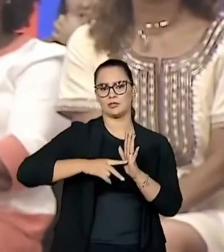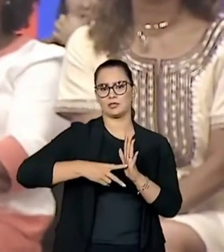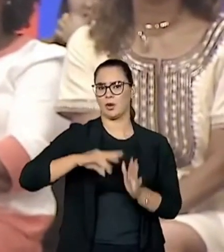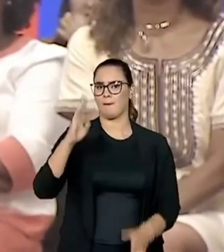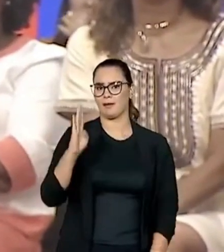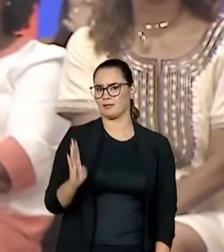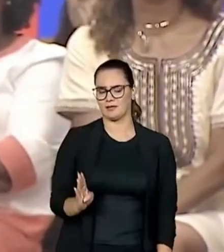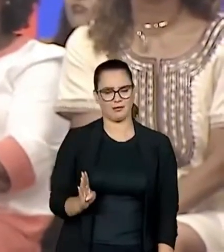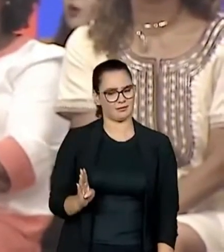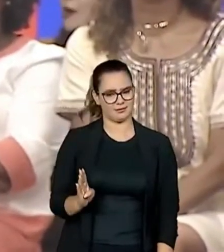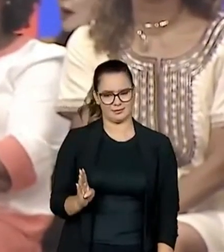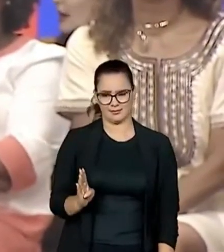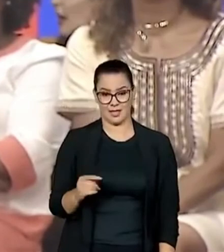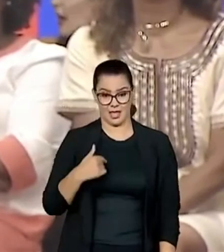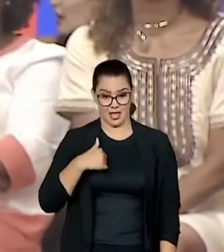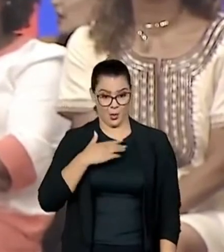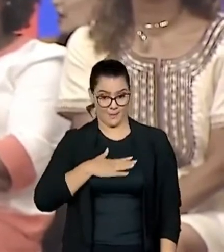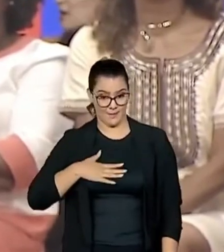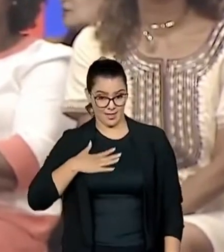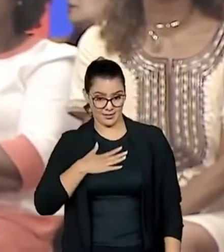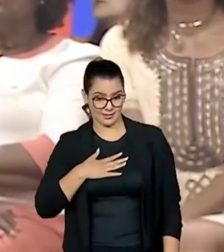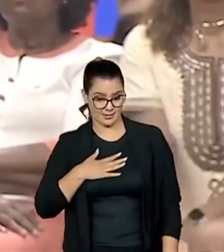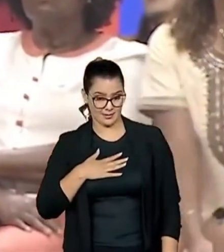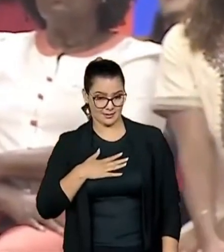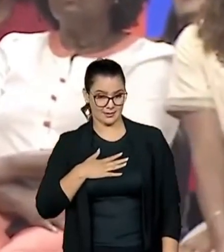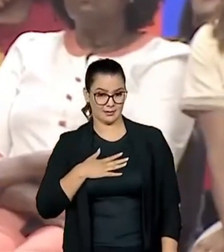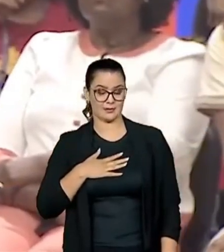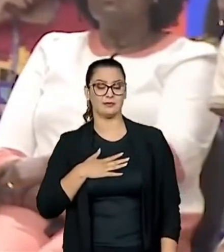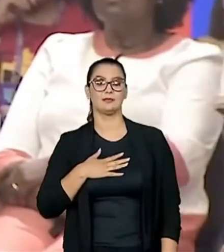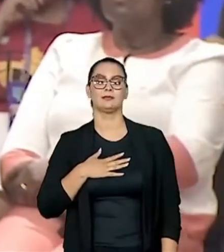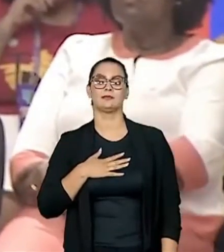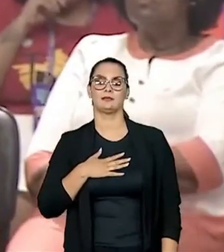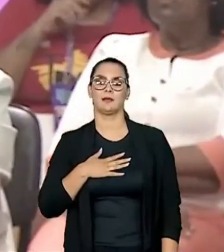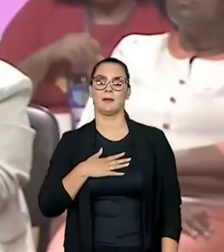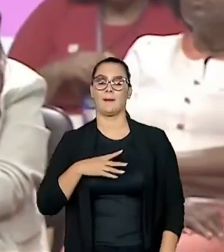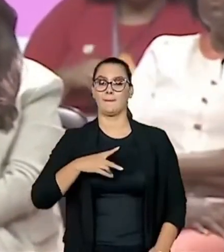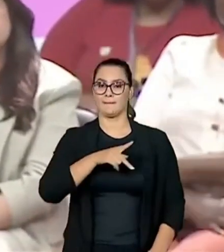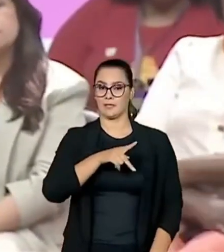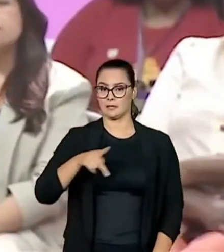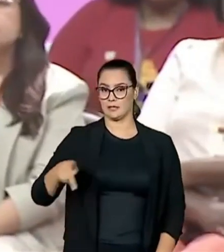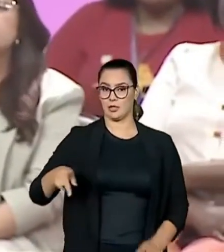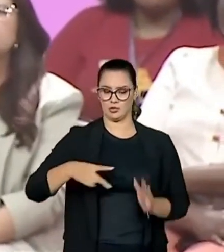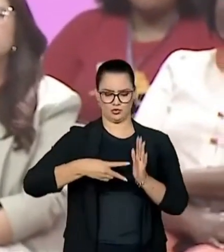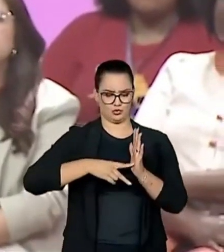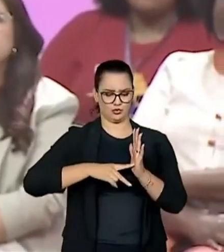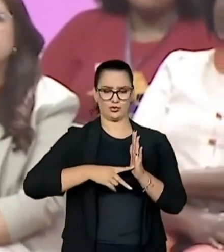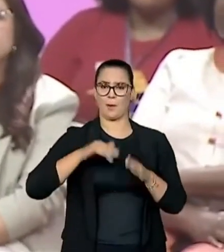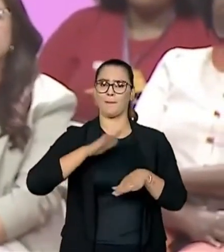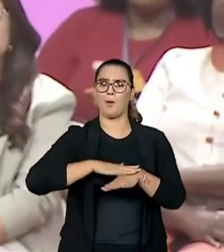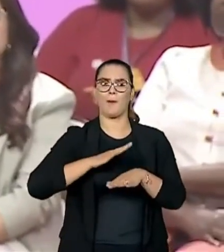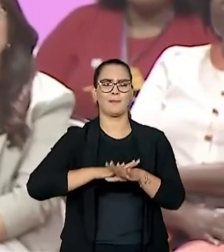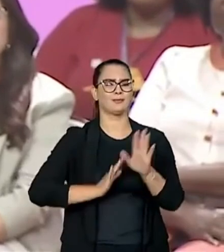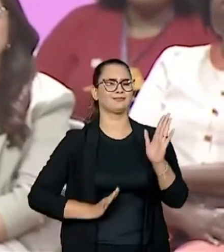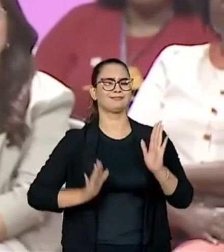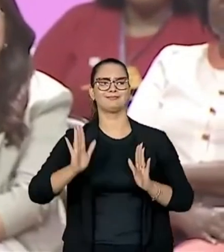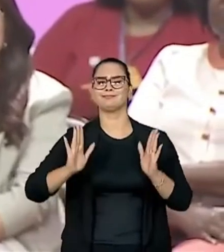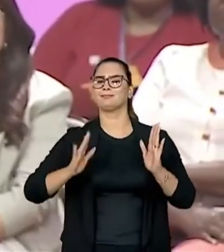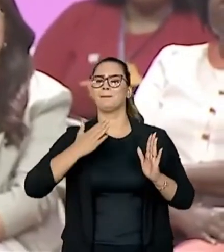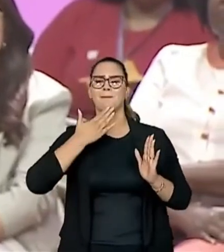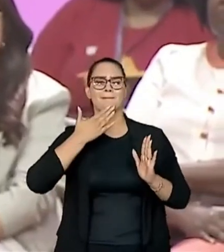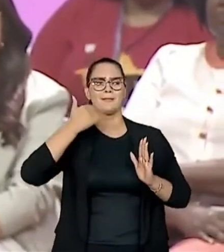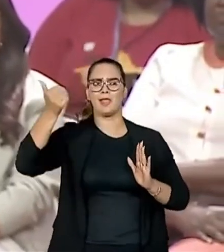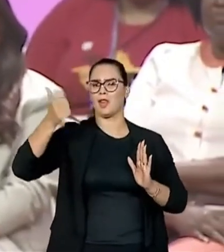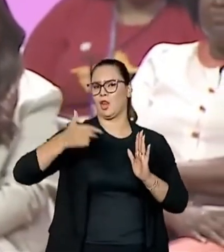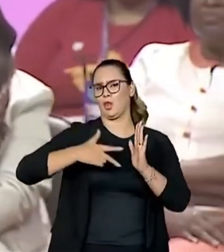brasileiro. Eu tive o prazer de ser presidente do sindicato no melhor momento da história do